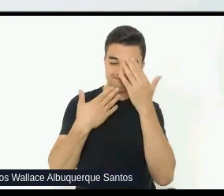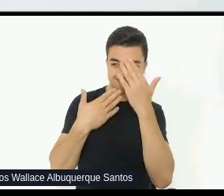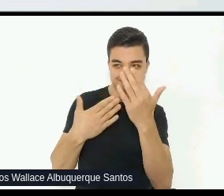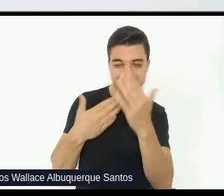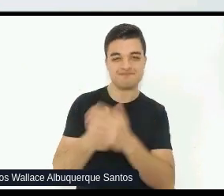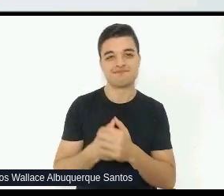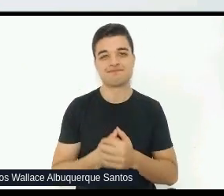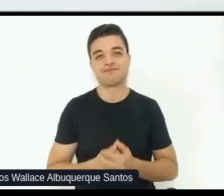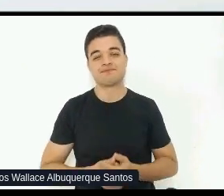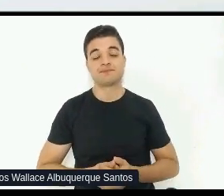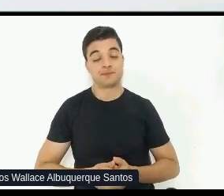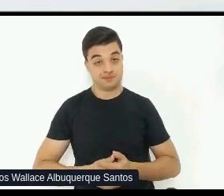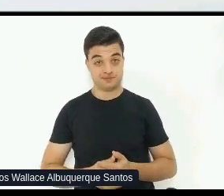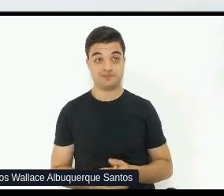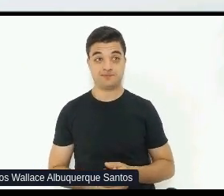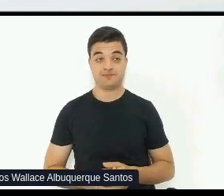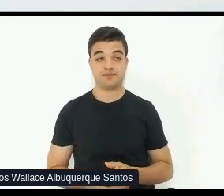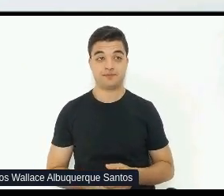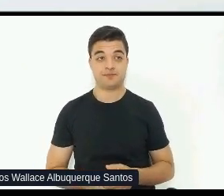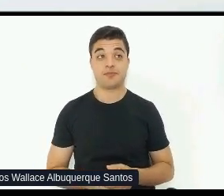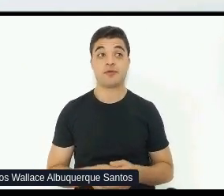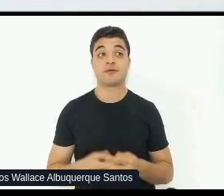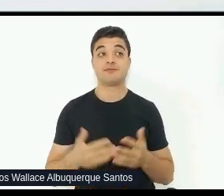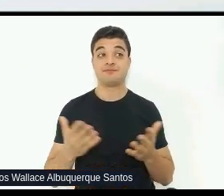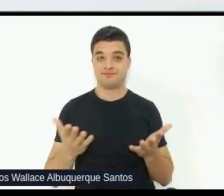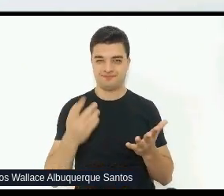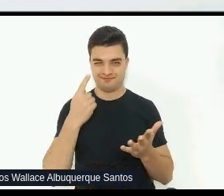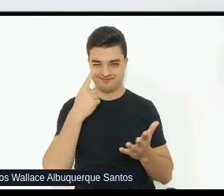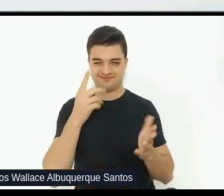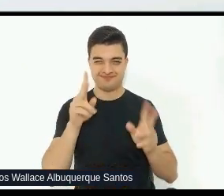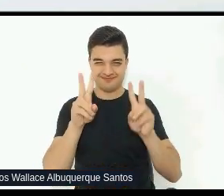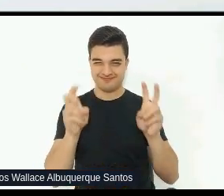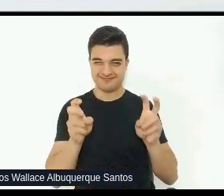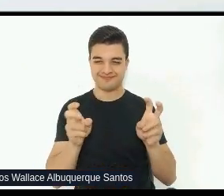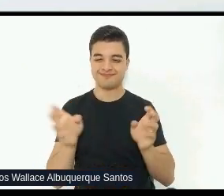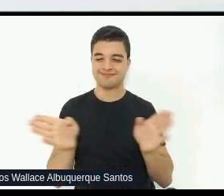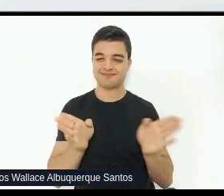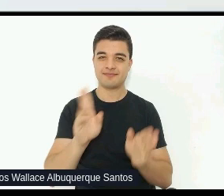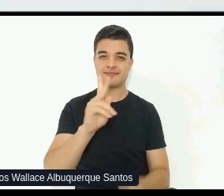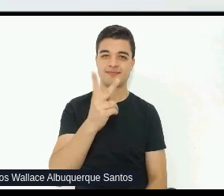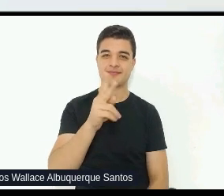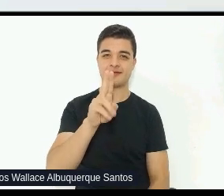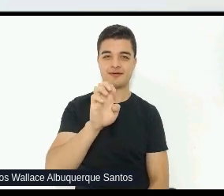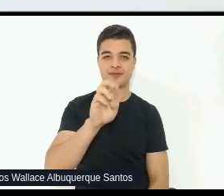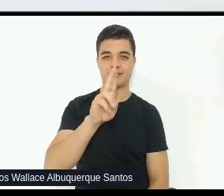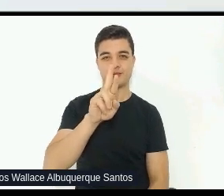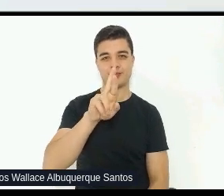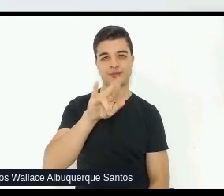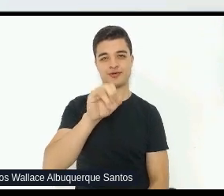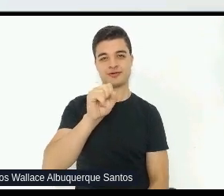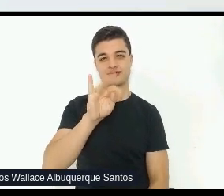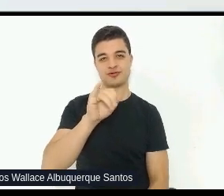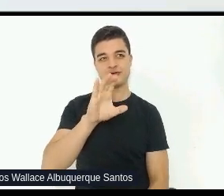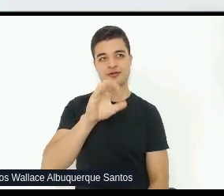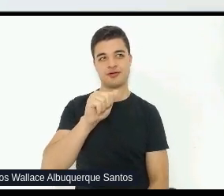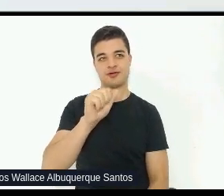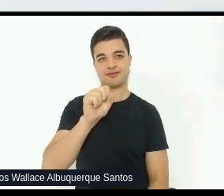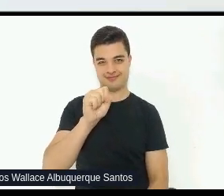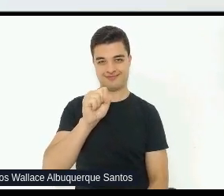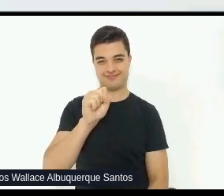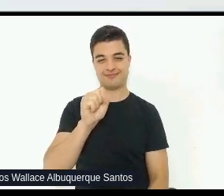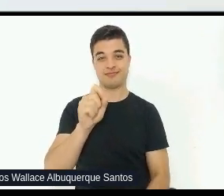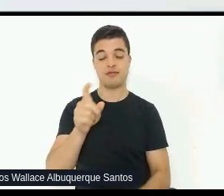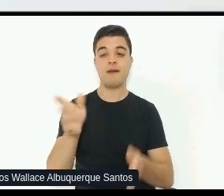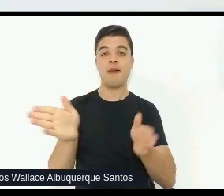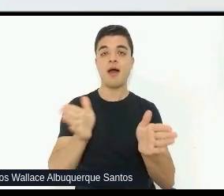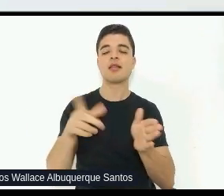Bom, então hoje a gente vai conversar um pouquinho sobre heurísticas de acessibilidade, como é que a gente vai identificar as barreiras e encontrar soluções de forma mais